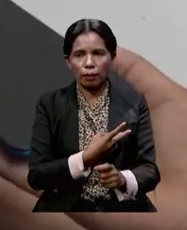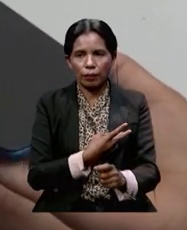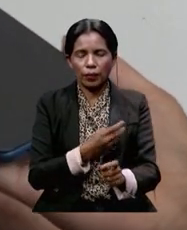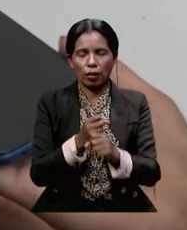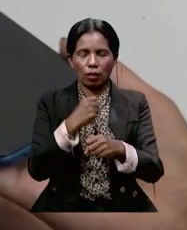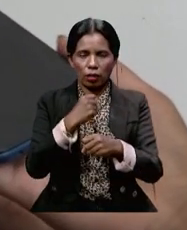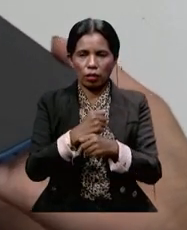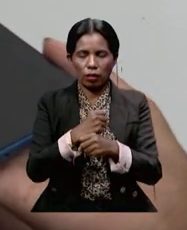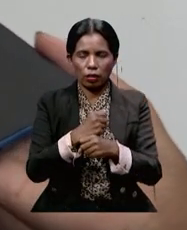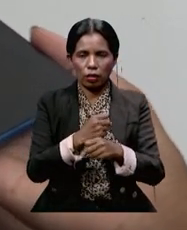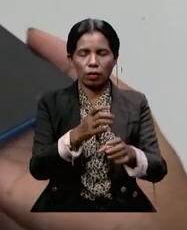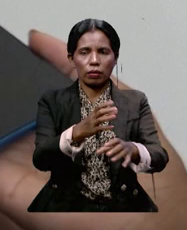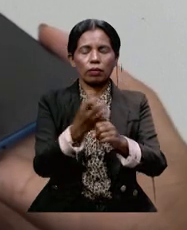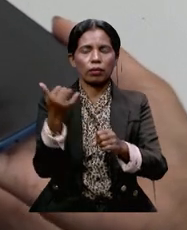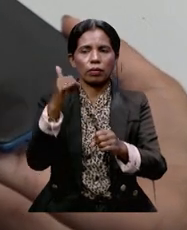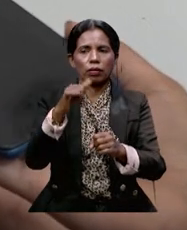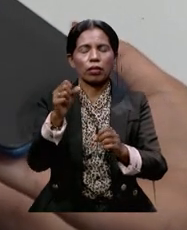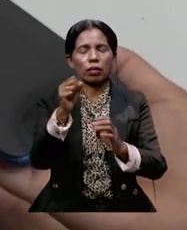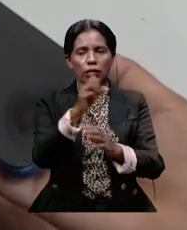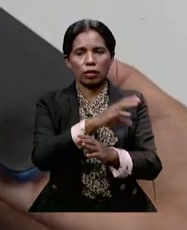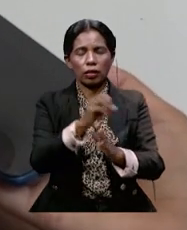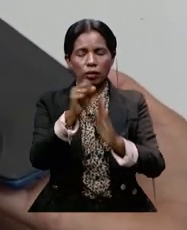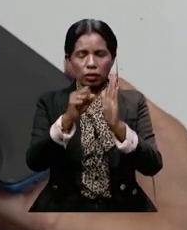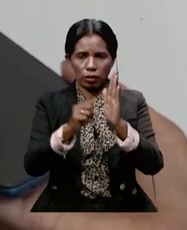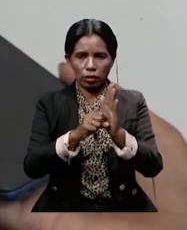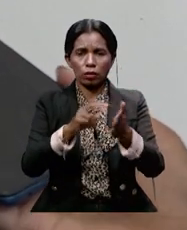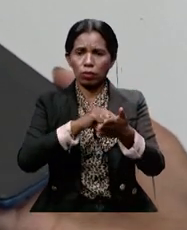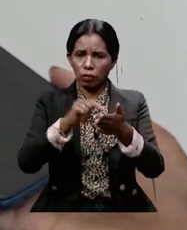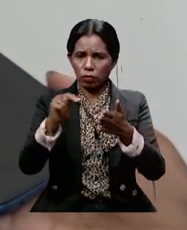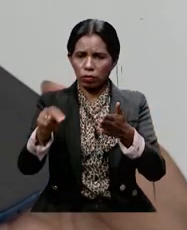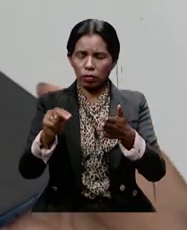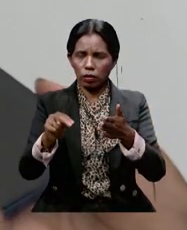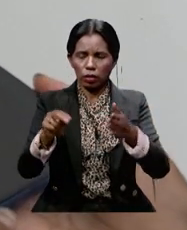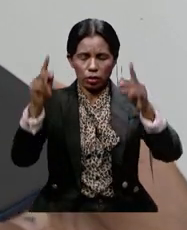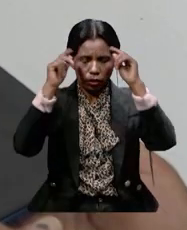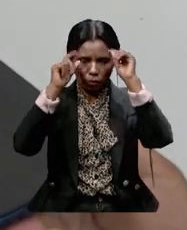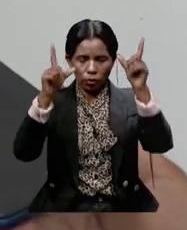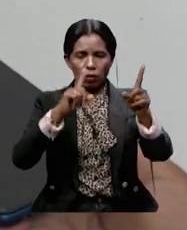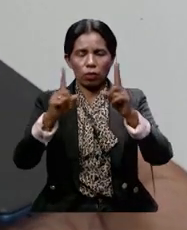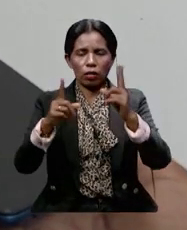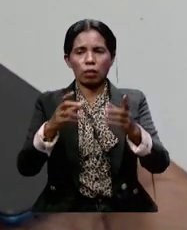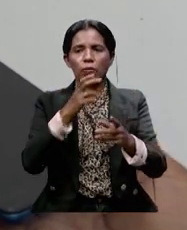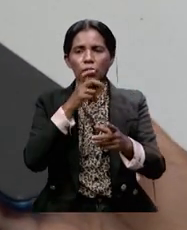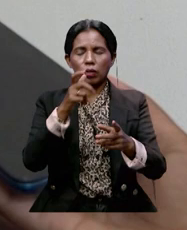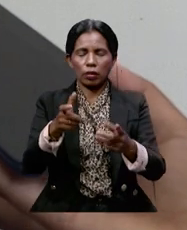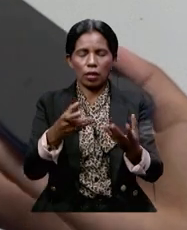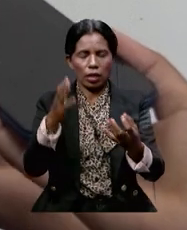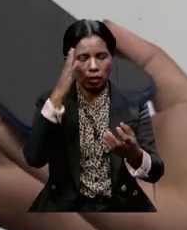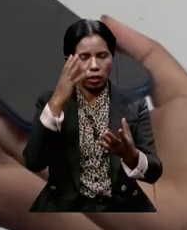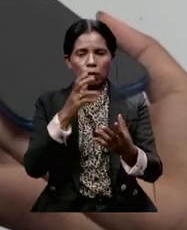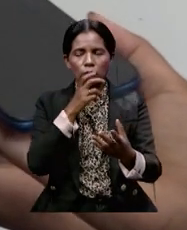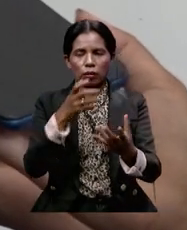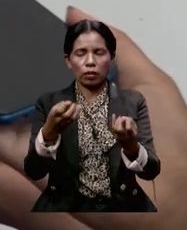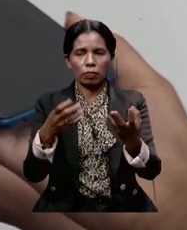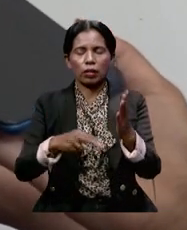o levantamento da estatística atual, o número timorense que colhe português, domina português e a